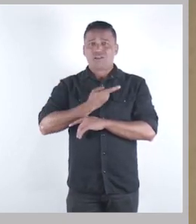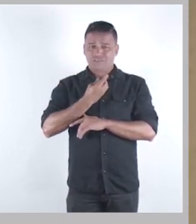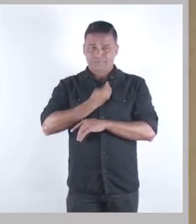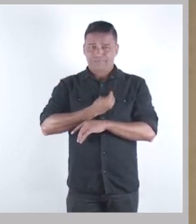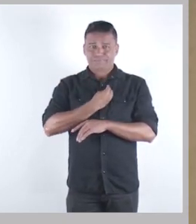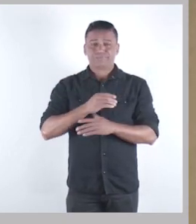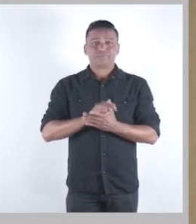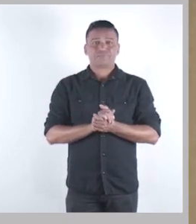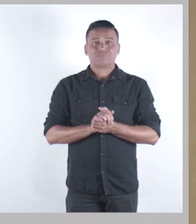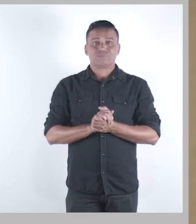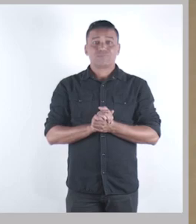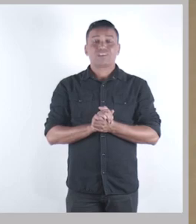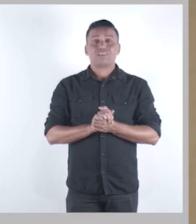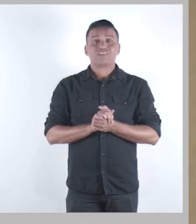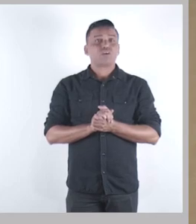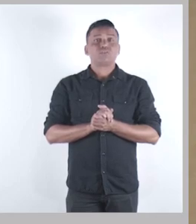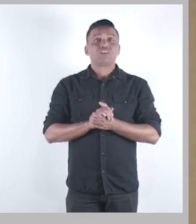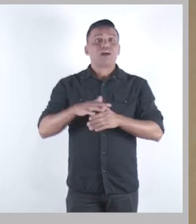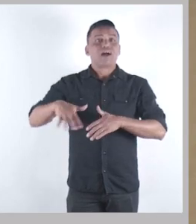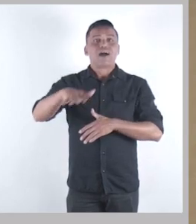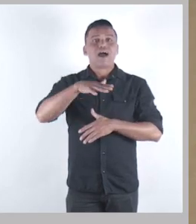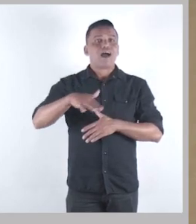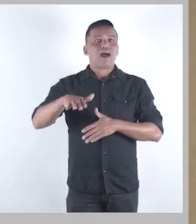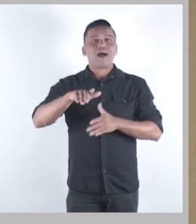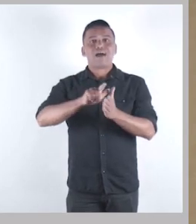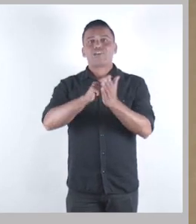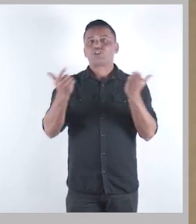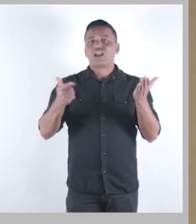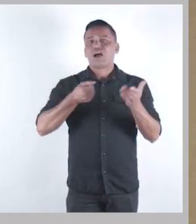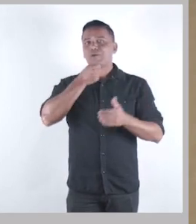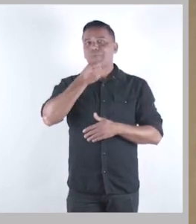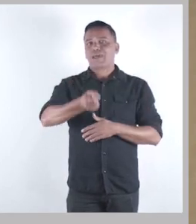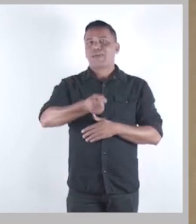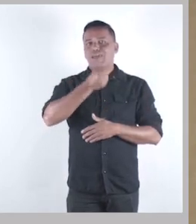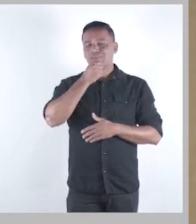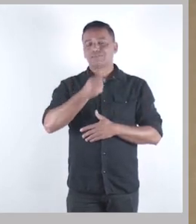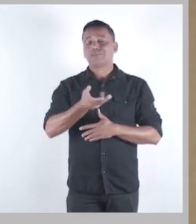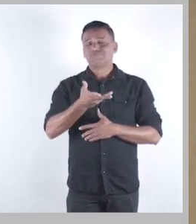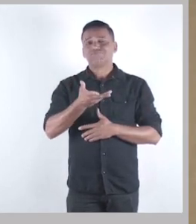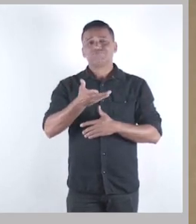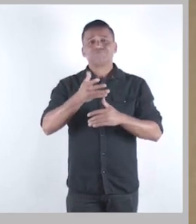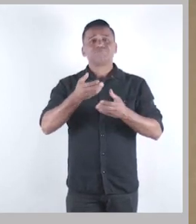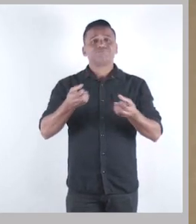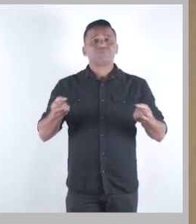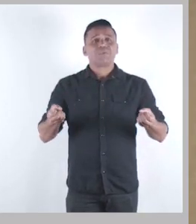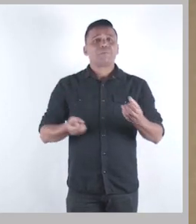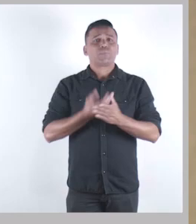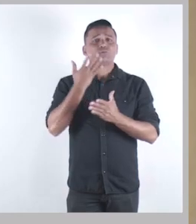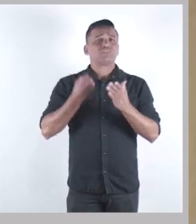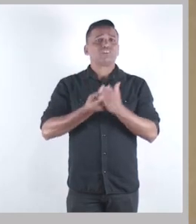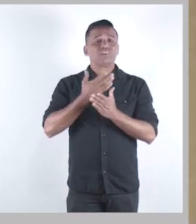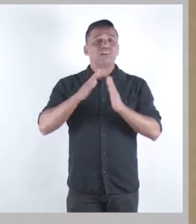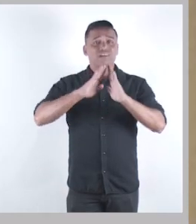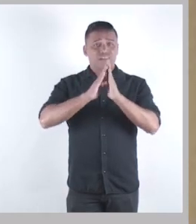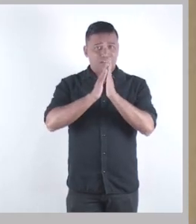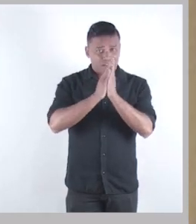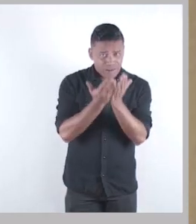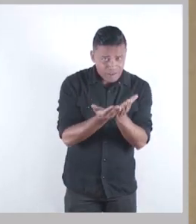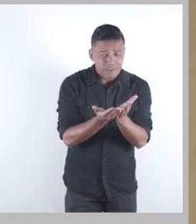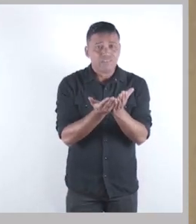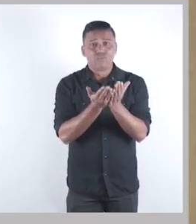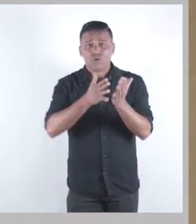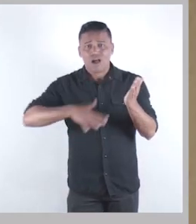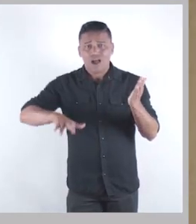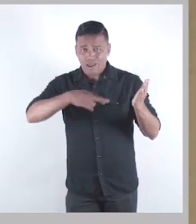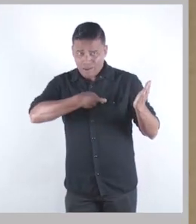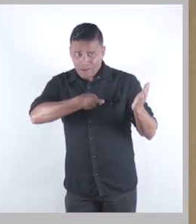uma tipografia, uma área de imprensa que produzia, portanto, toda uma série de, primeiro, livros religiosos, porque estavam virados à área da